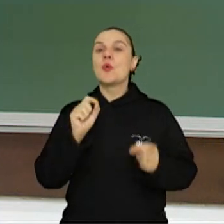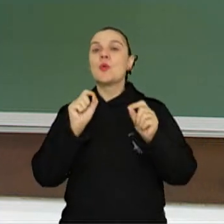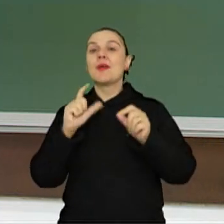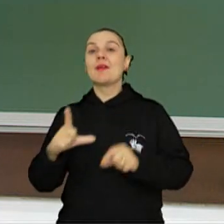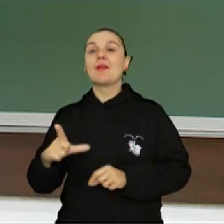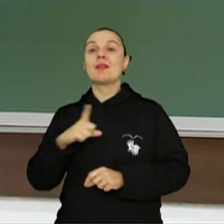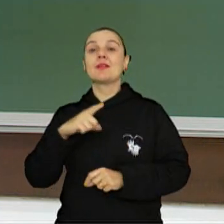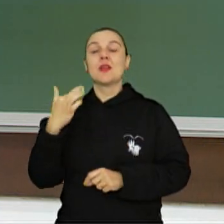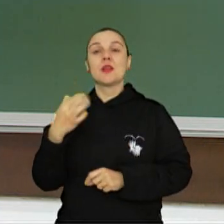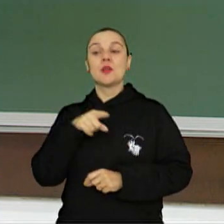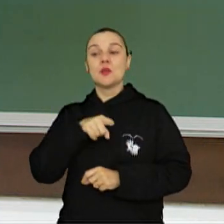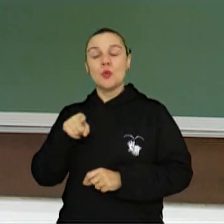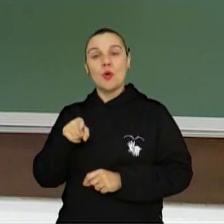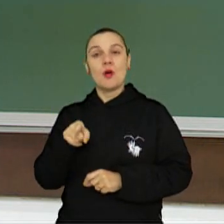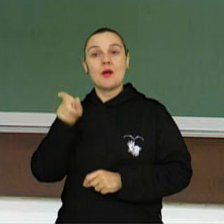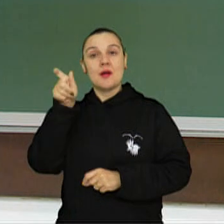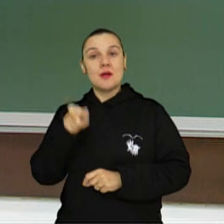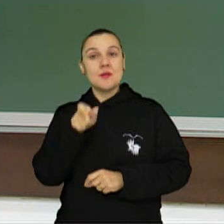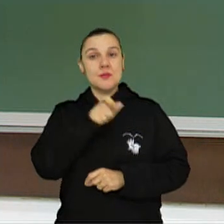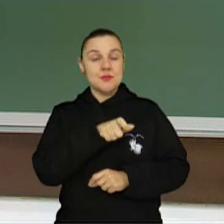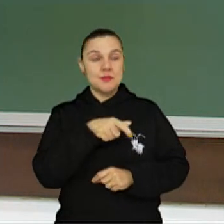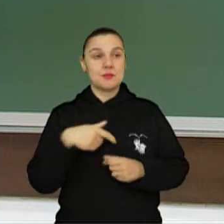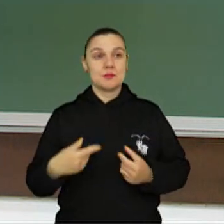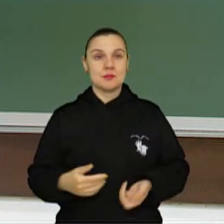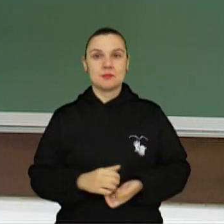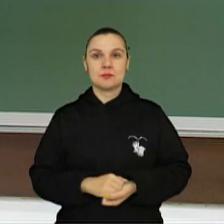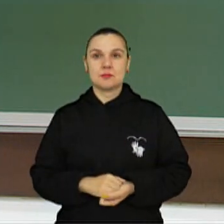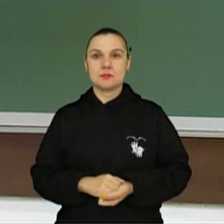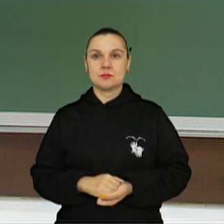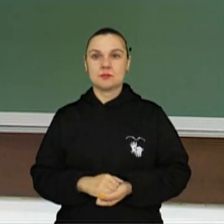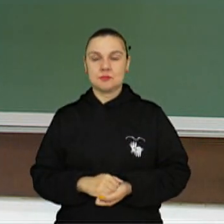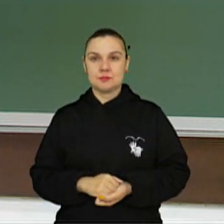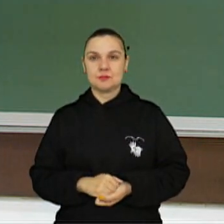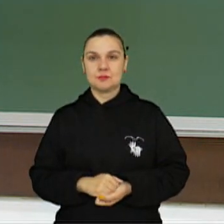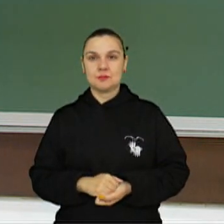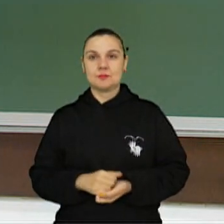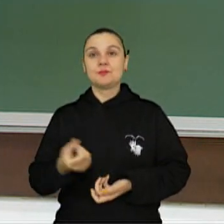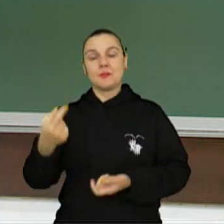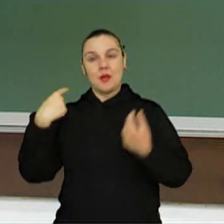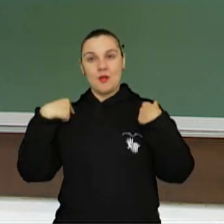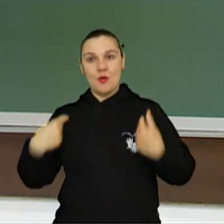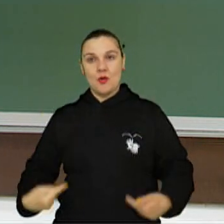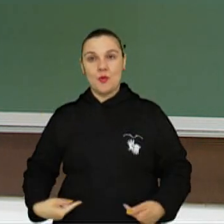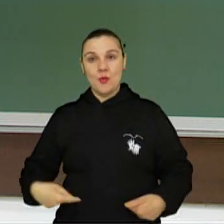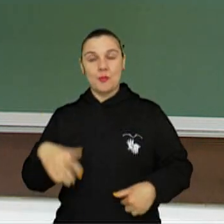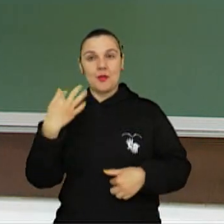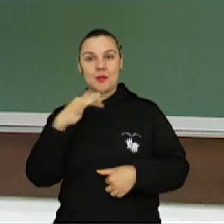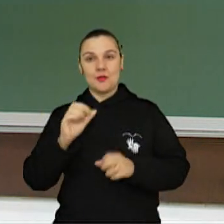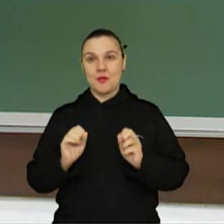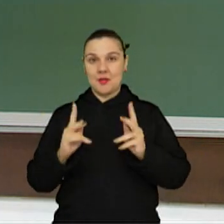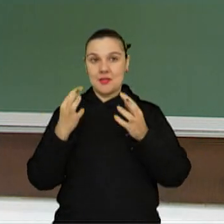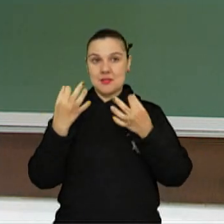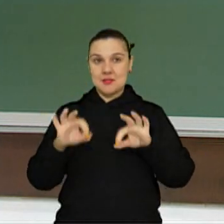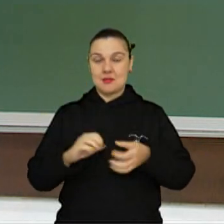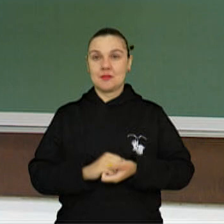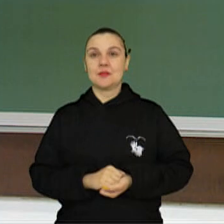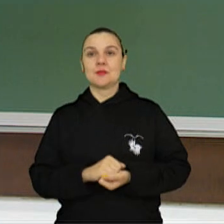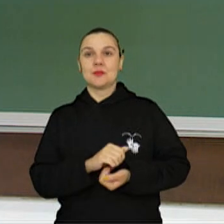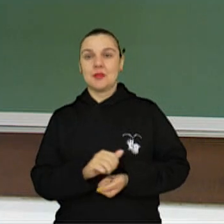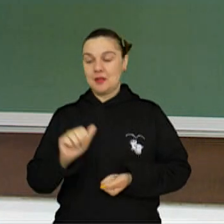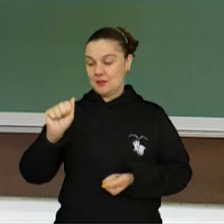dói nessa pessoa, o que dói nessas pessoas. É a parte do corpo humano que dói, certo? Então, na